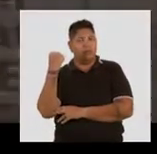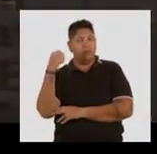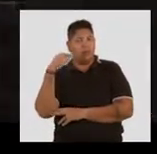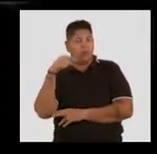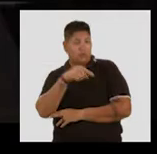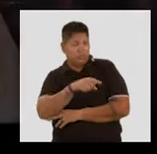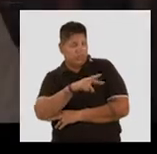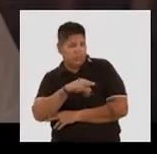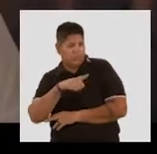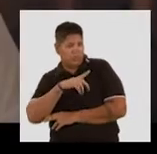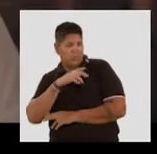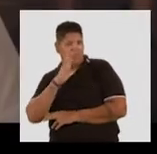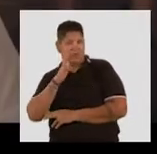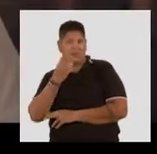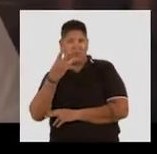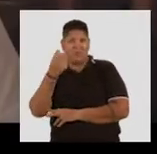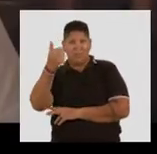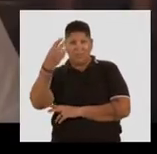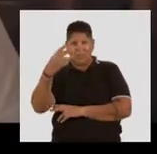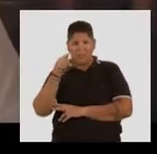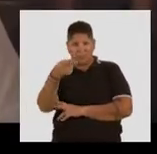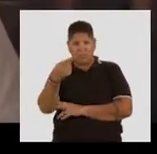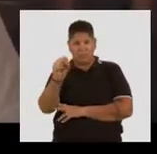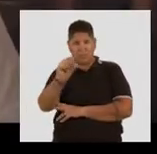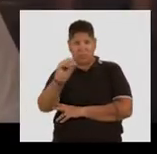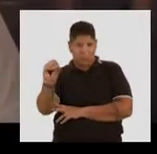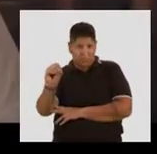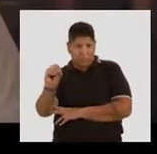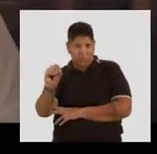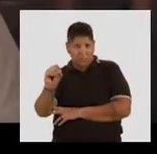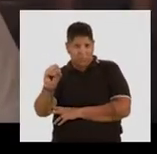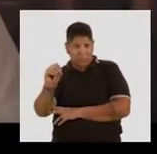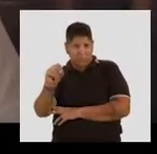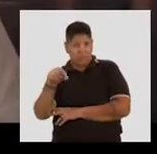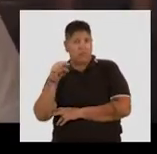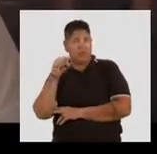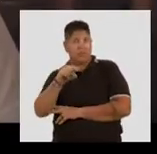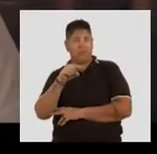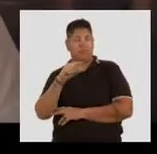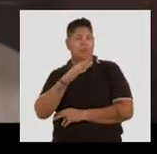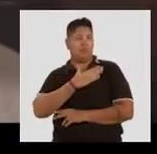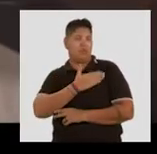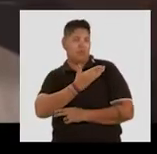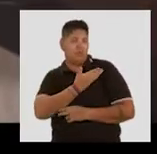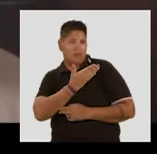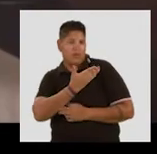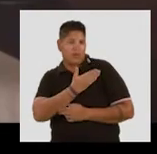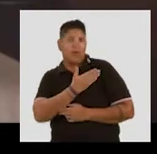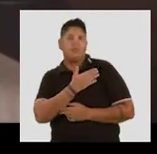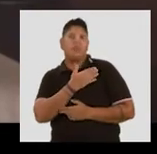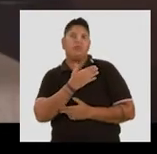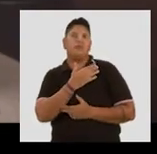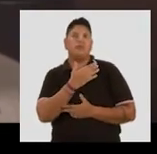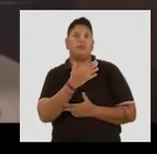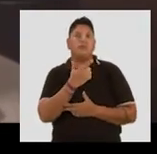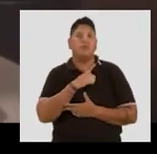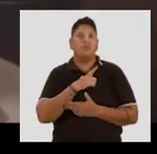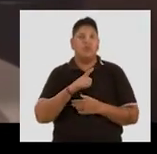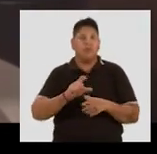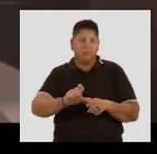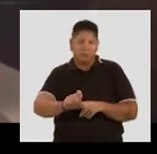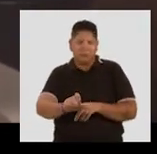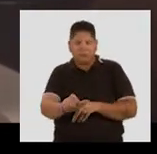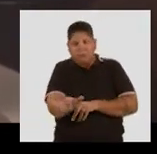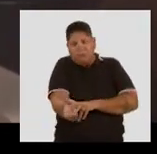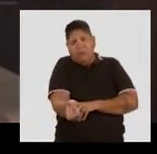Lá eu liguei uma chave de 13.800 volts e o meu colega, finado Wilson, ligou